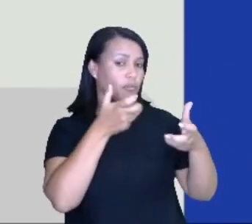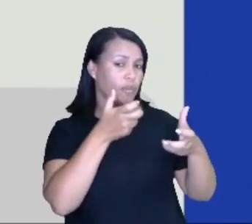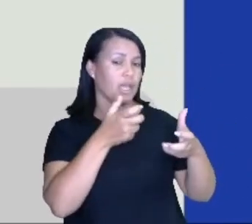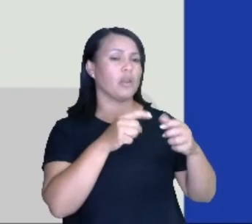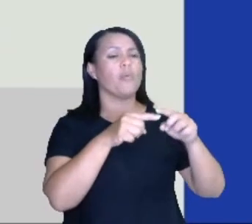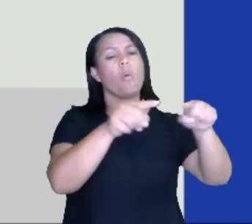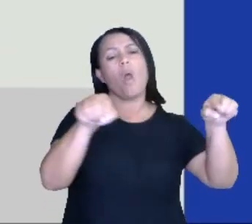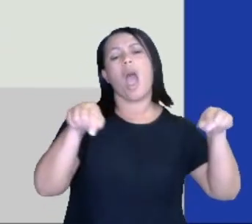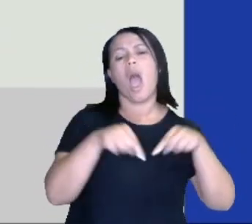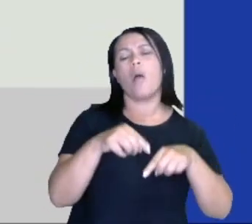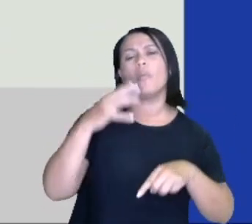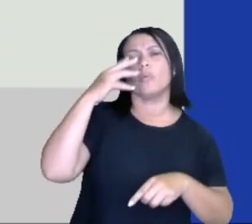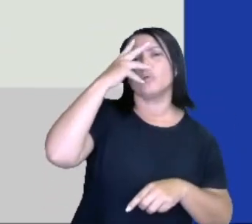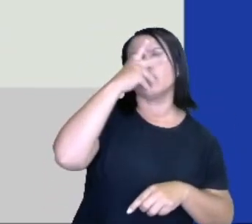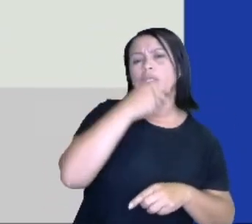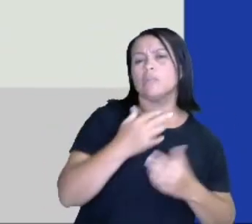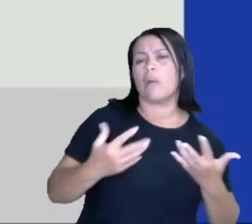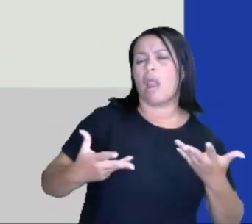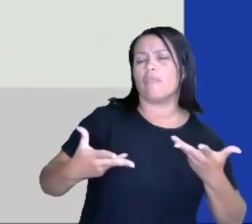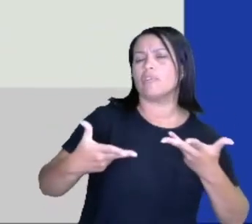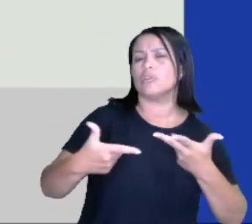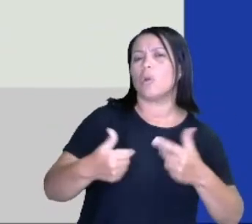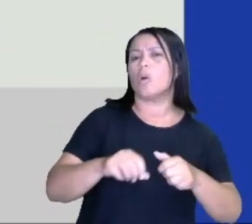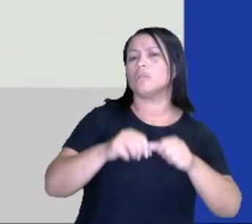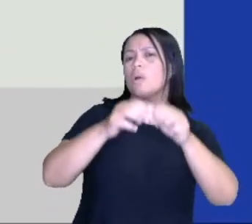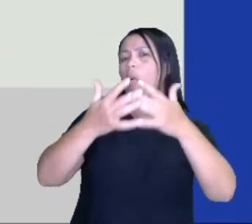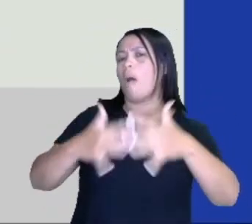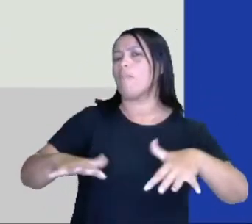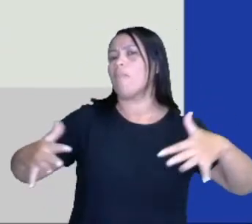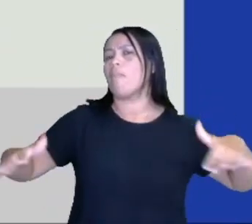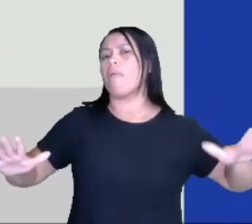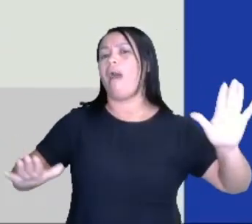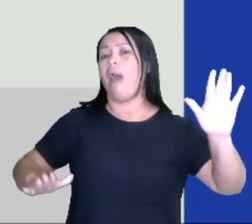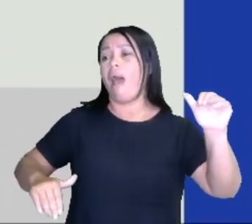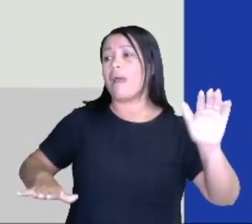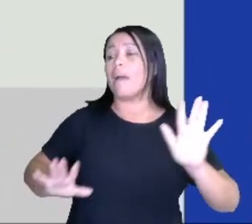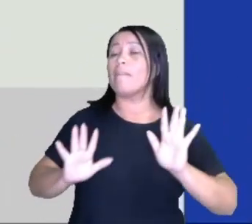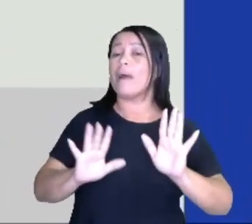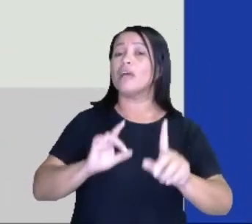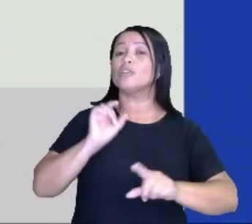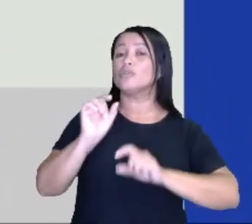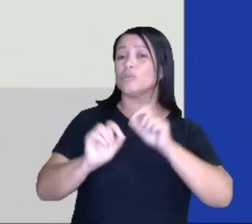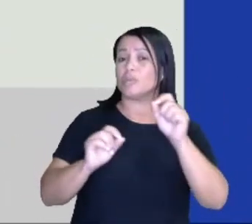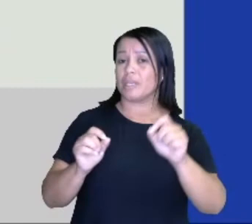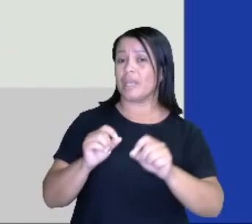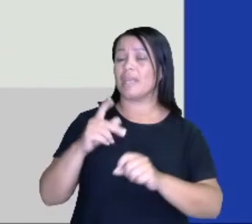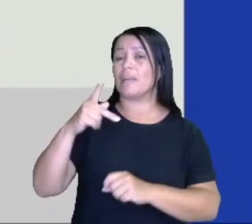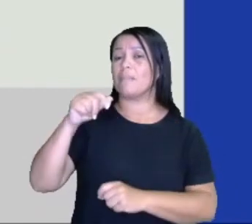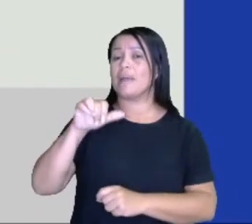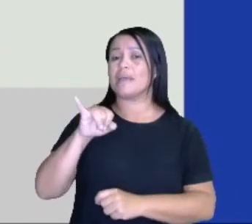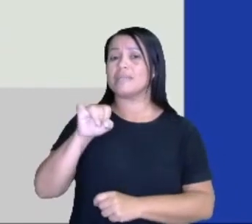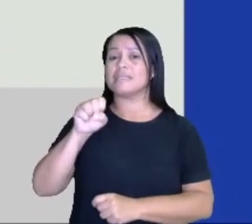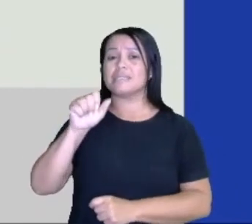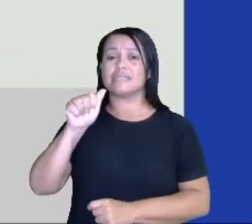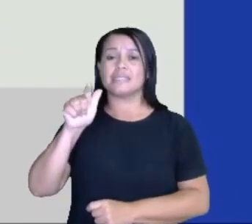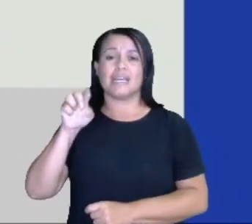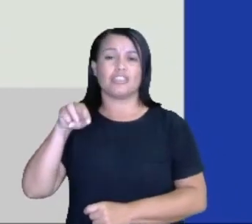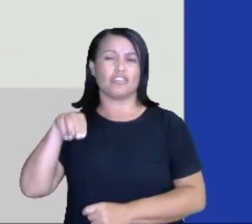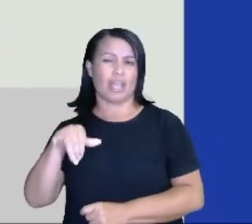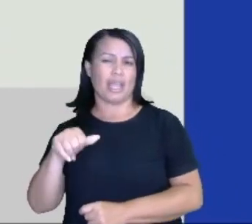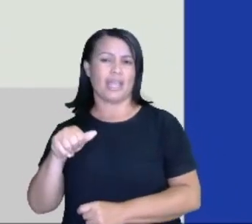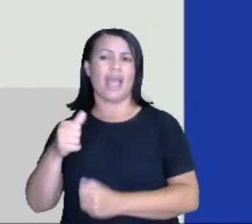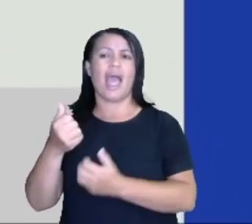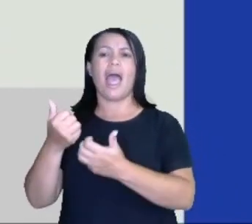campo bem lindo, uma coisa bem maravilhosa, uma praia, né? Mas que a paisagem cultural, ou as cidades,